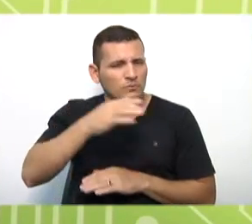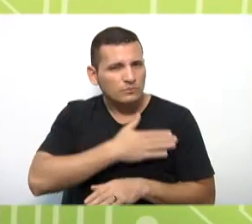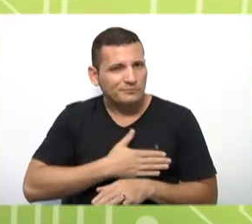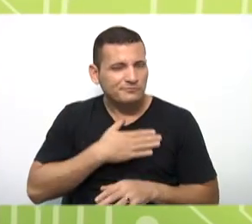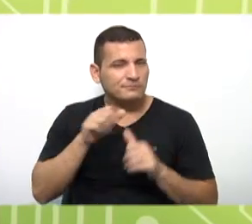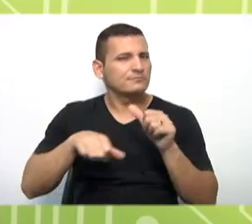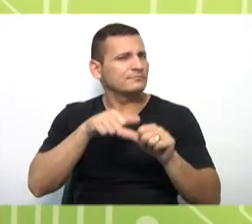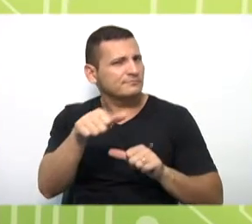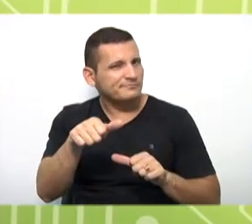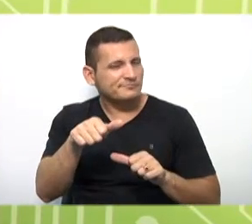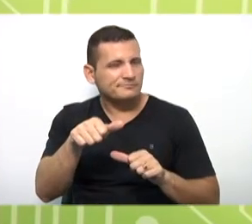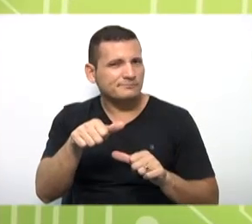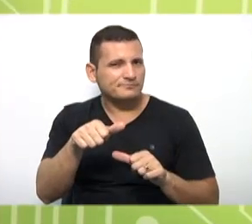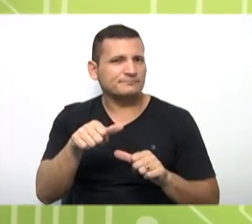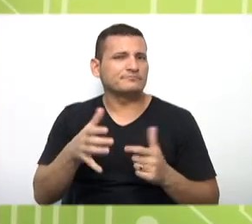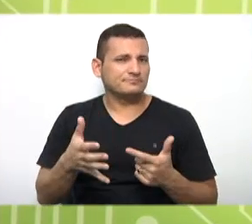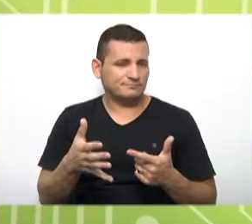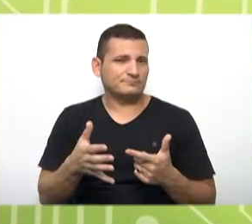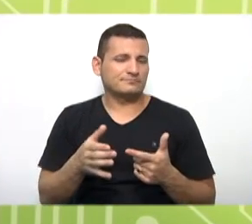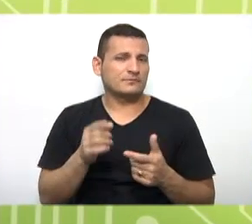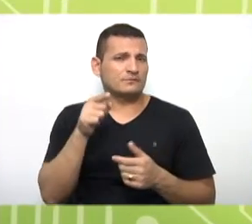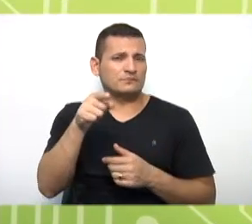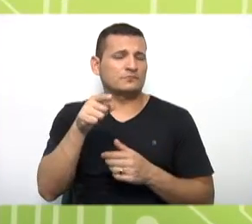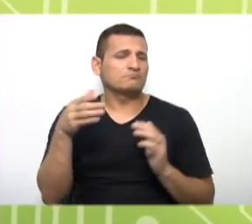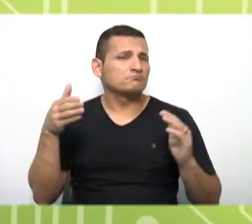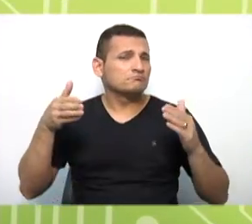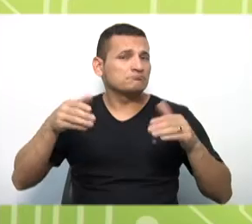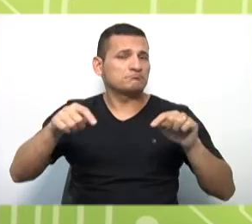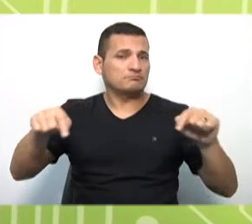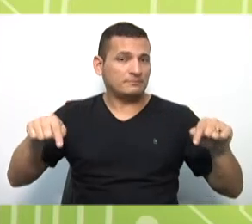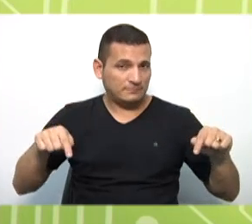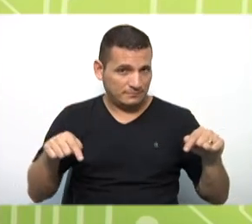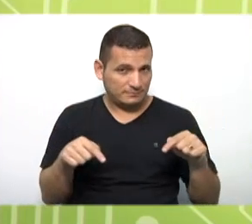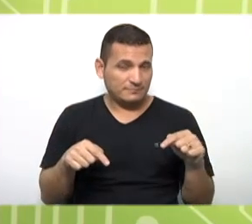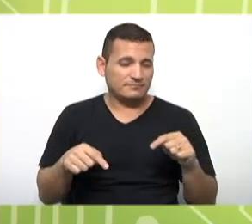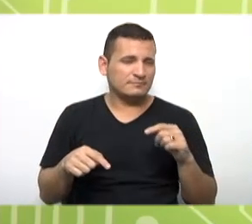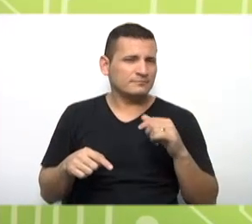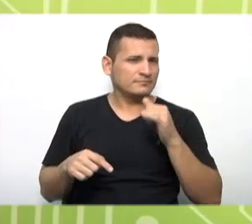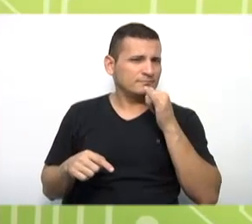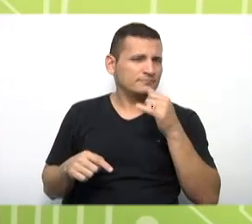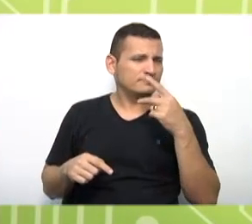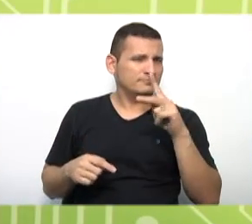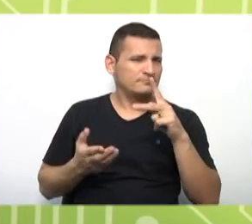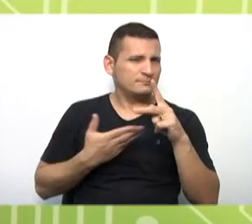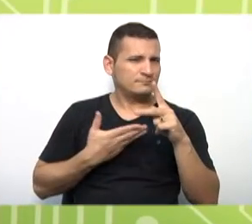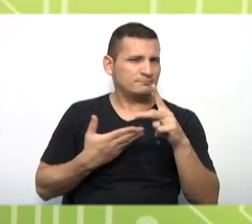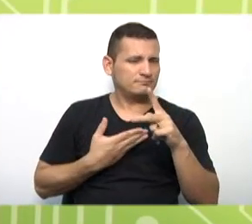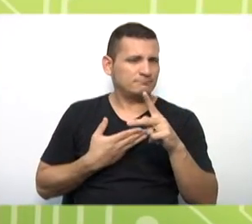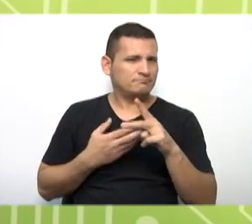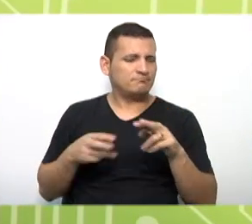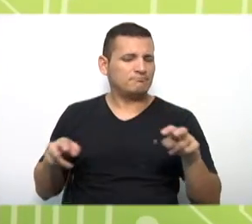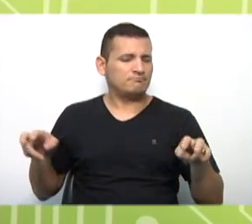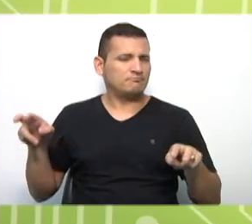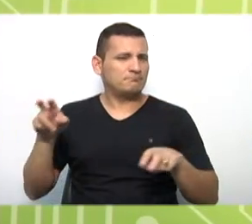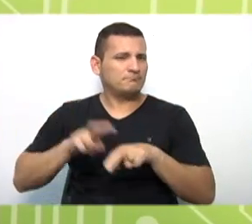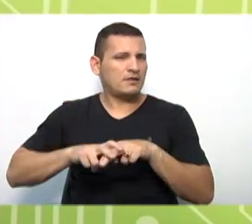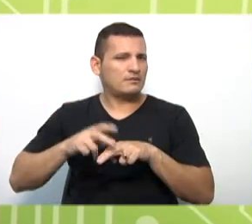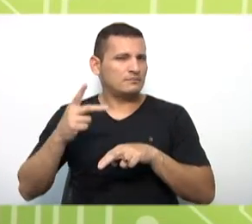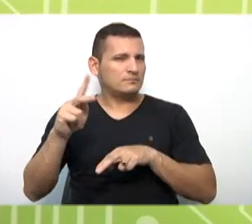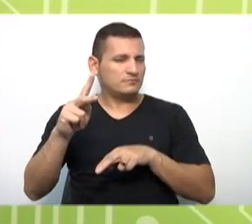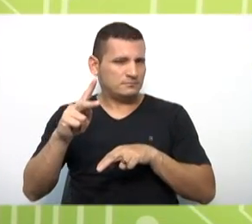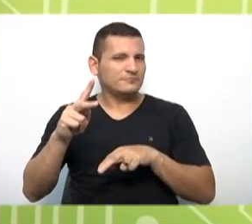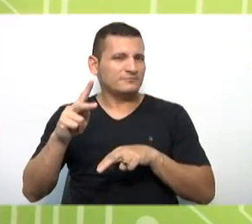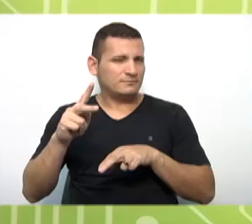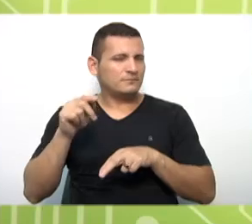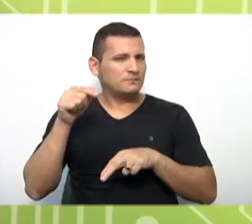mudança? Quando você chega aí na sala e um dos seus colegas está sentado onde você costuma sentar, você recebe